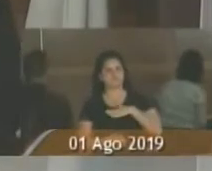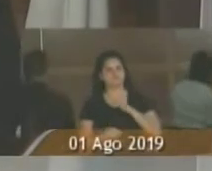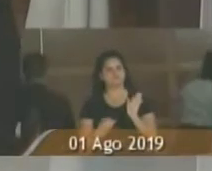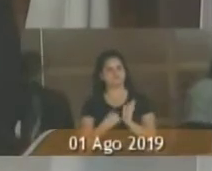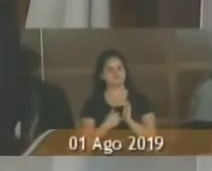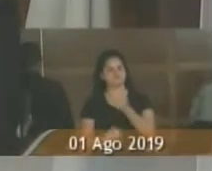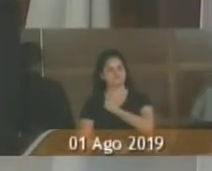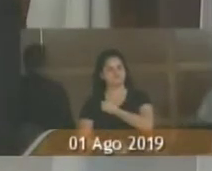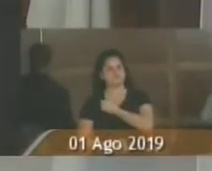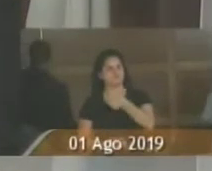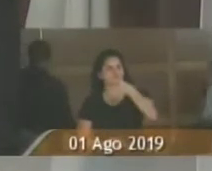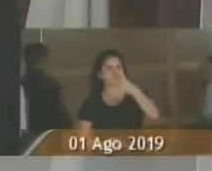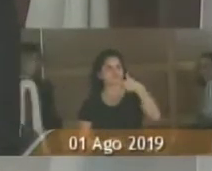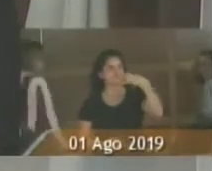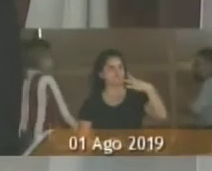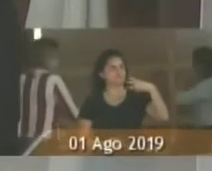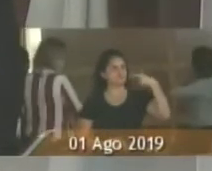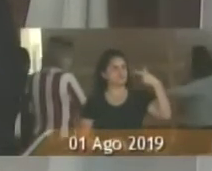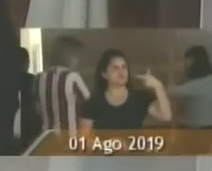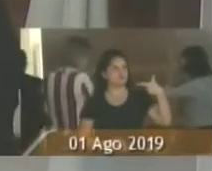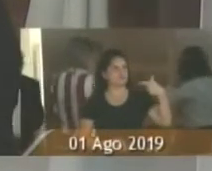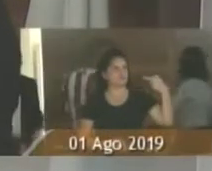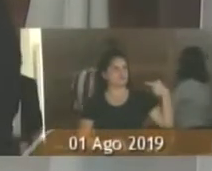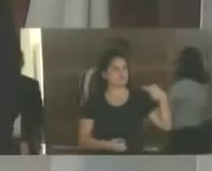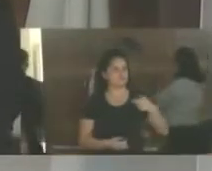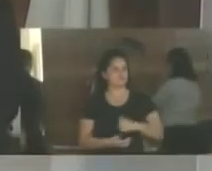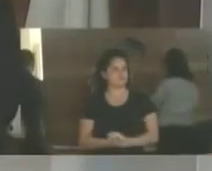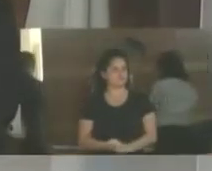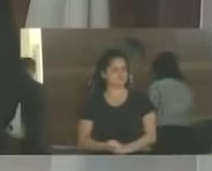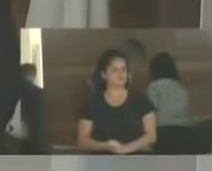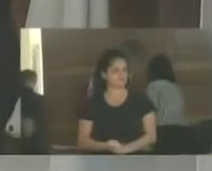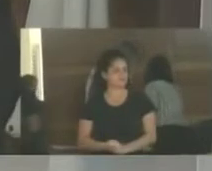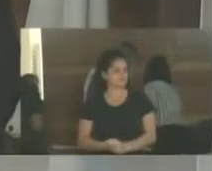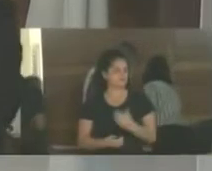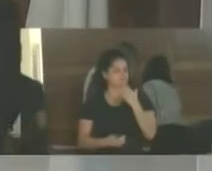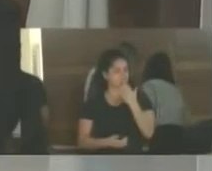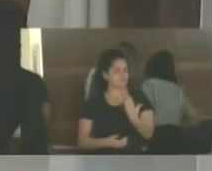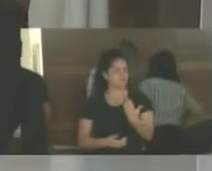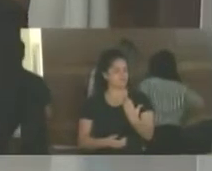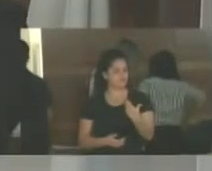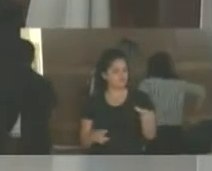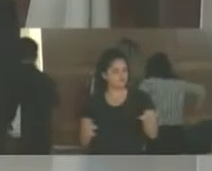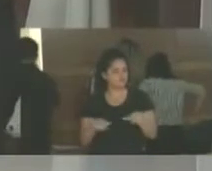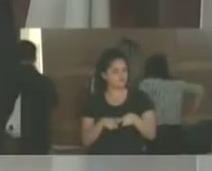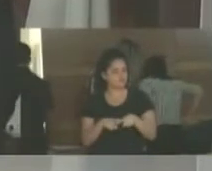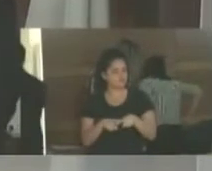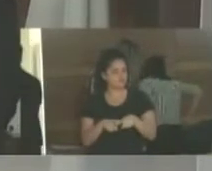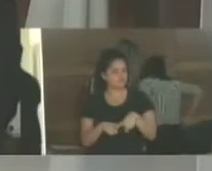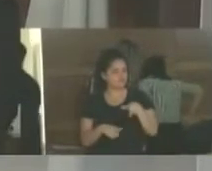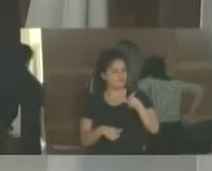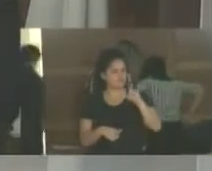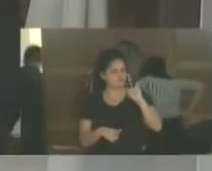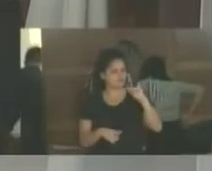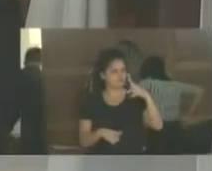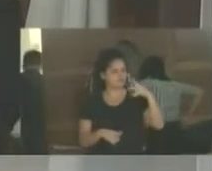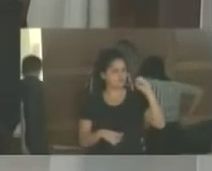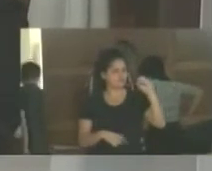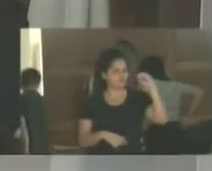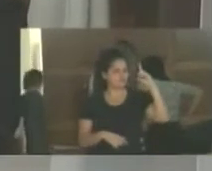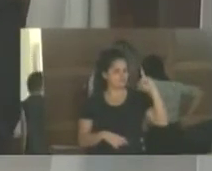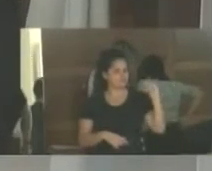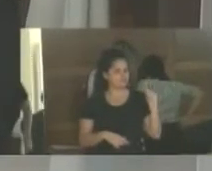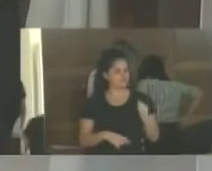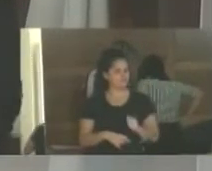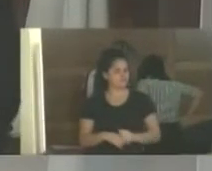indicação número 2327, ela pede a redução na alíquota de cobrança de multa